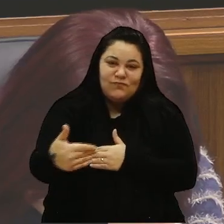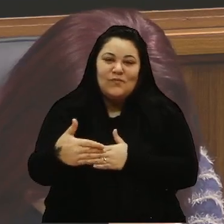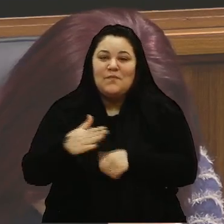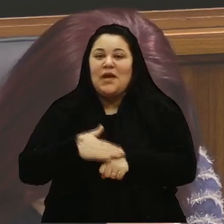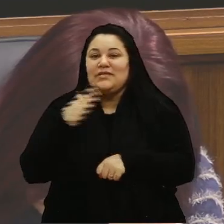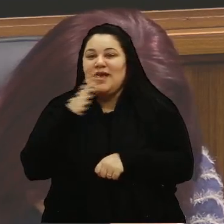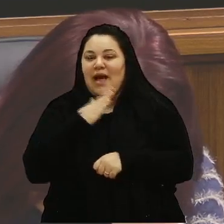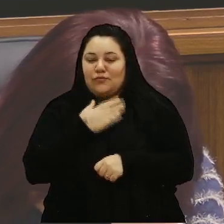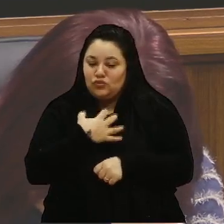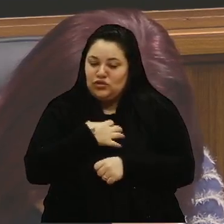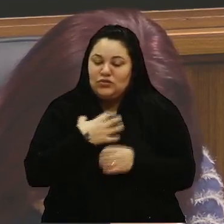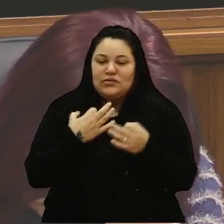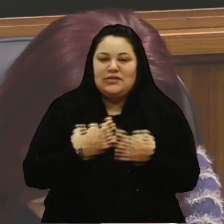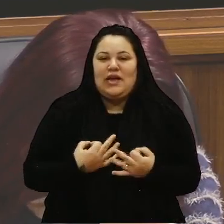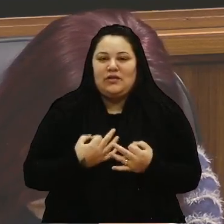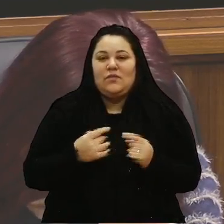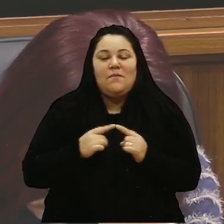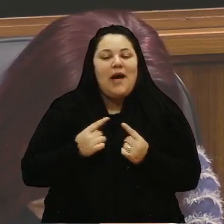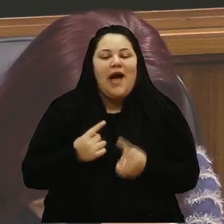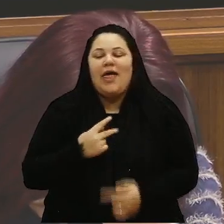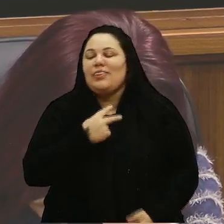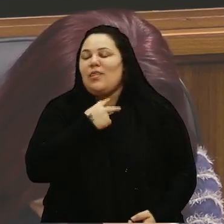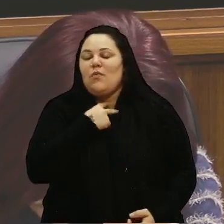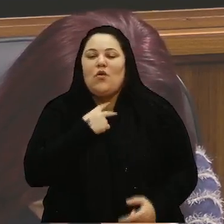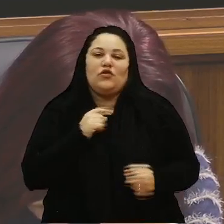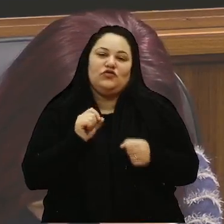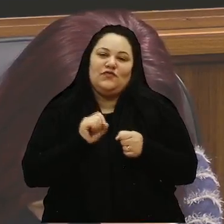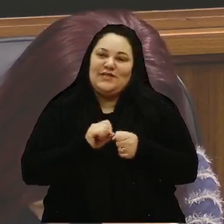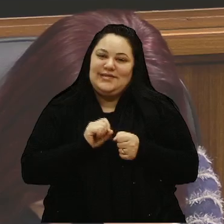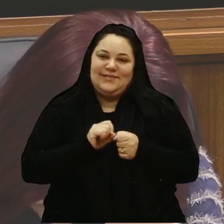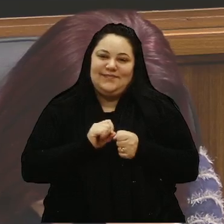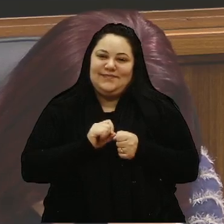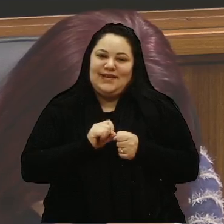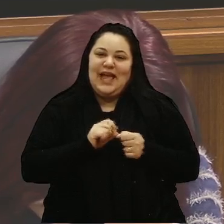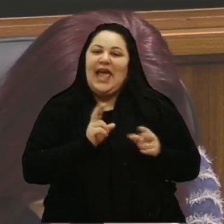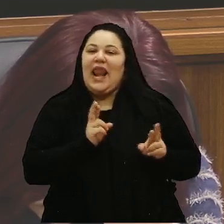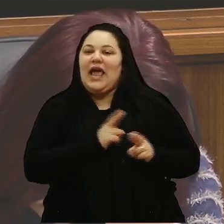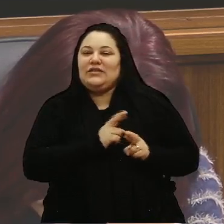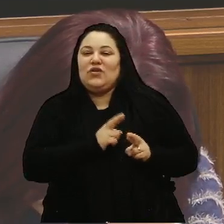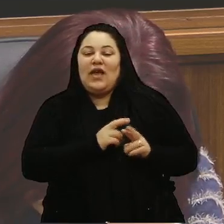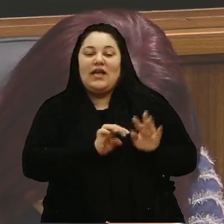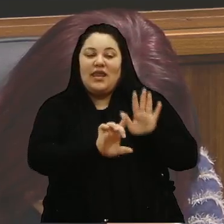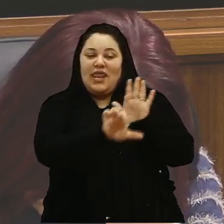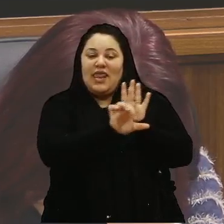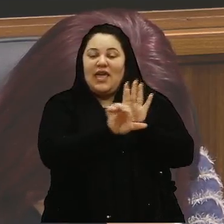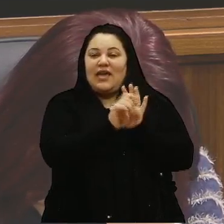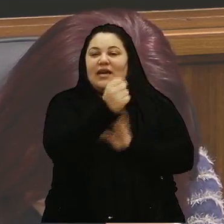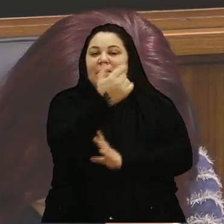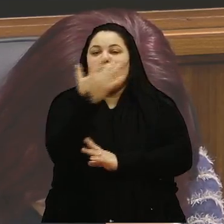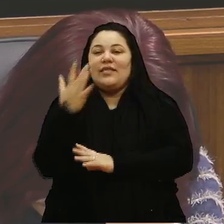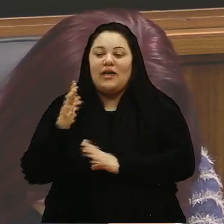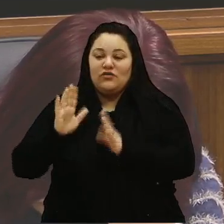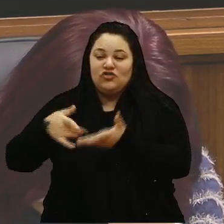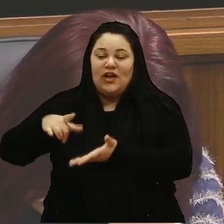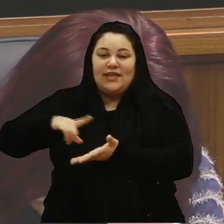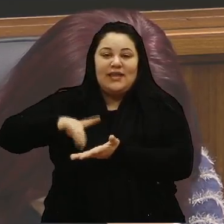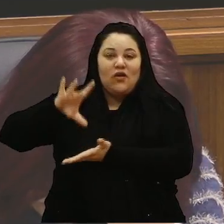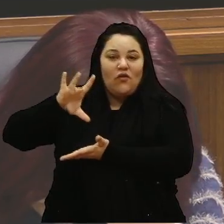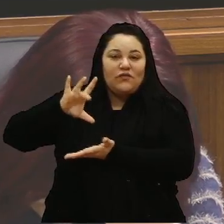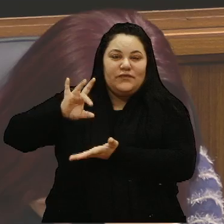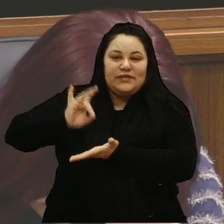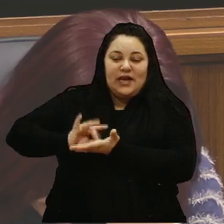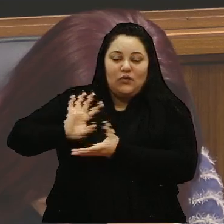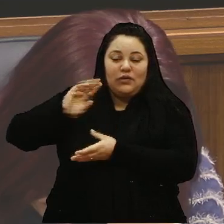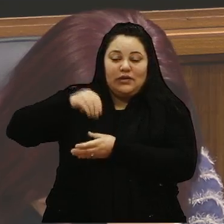forma eficaz. Mas a gente não pode fazer isso em detrimento de leis ambientais que a gente já tem consolidado em